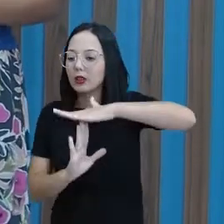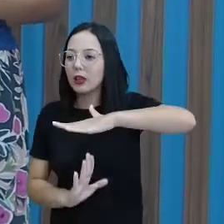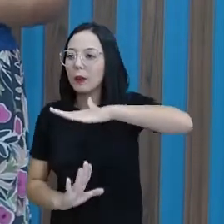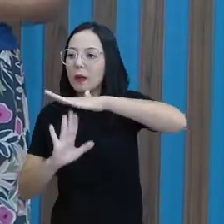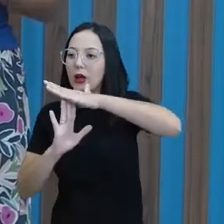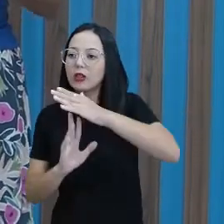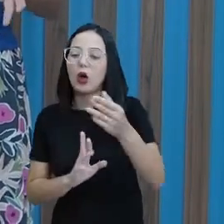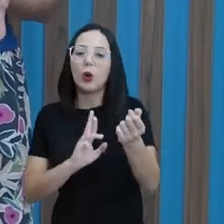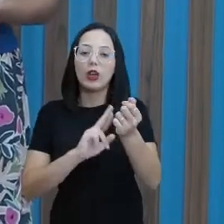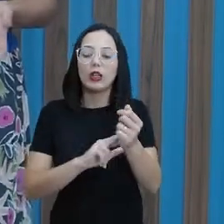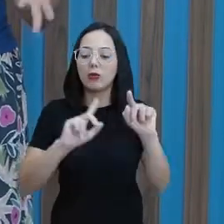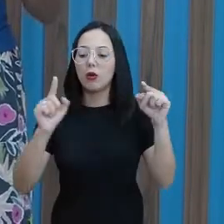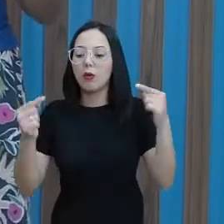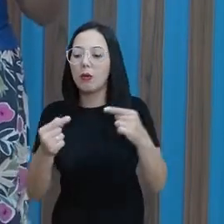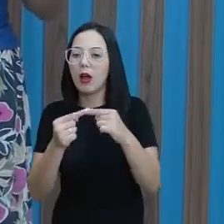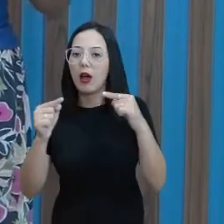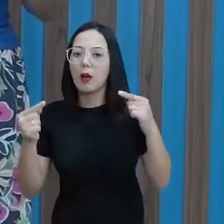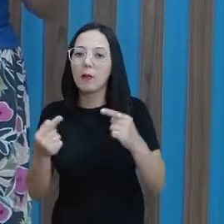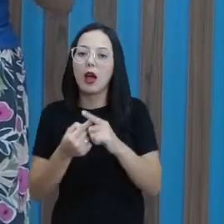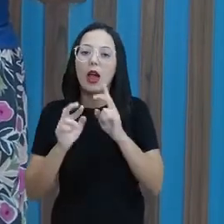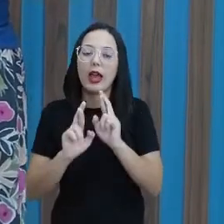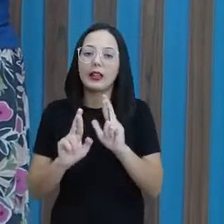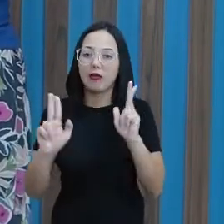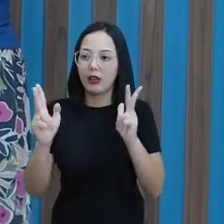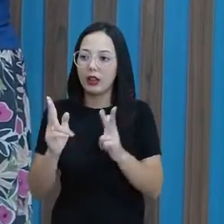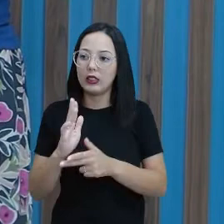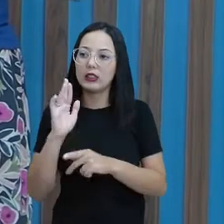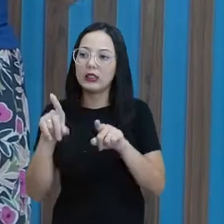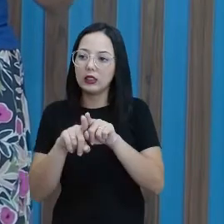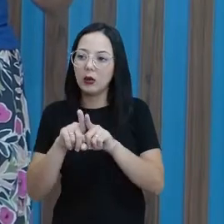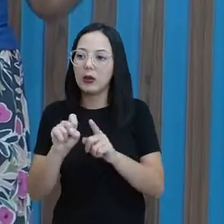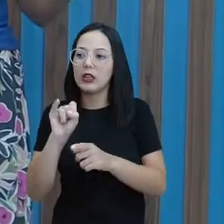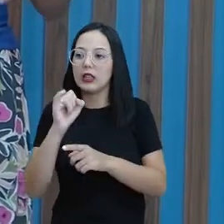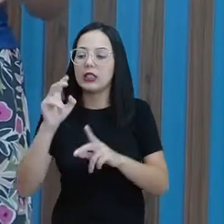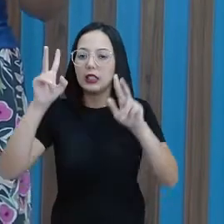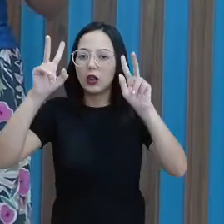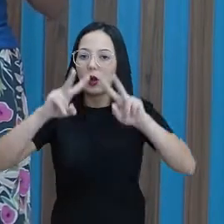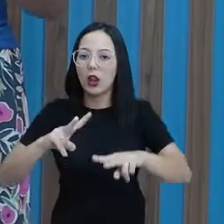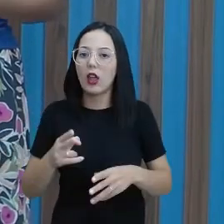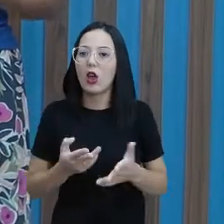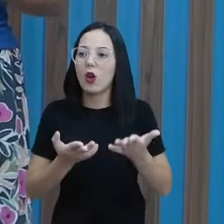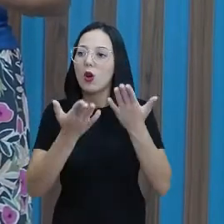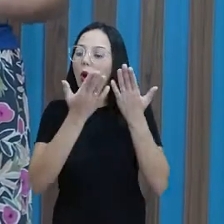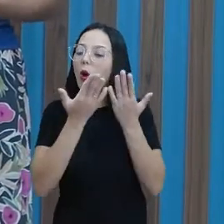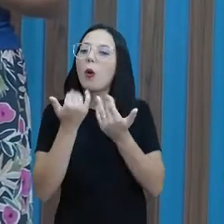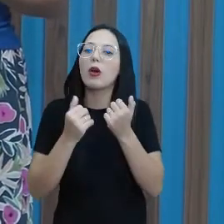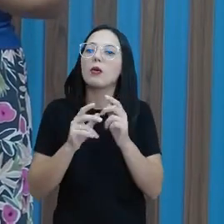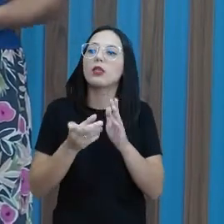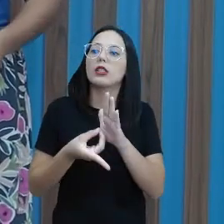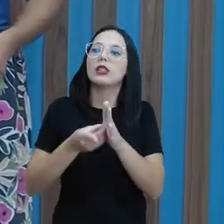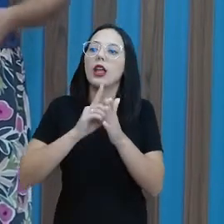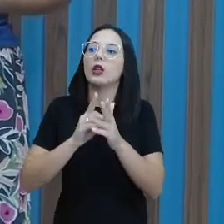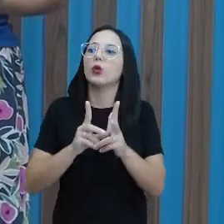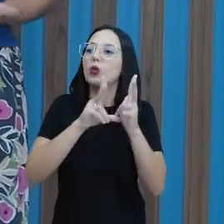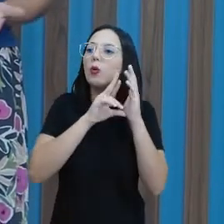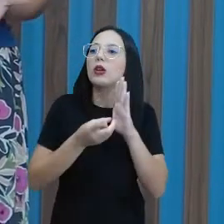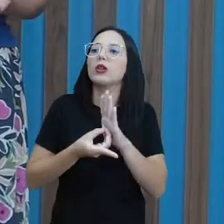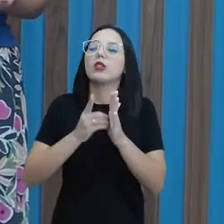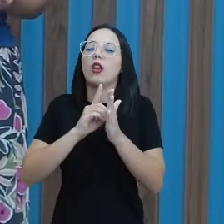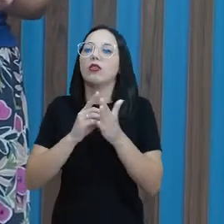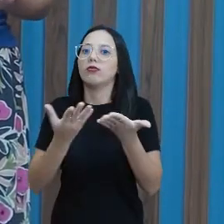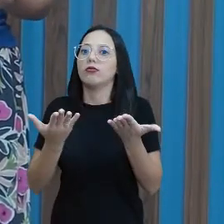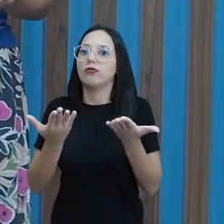o ritmo é diferente é muito diferente se eu lesse assim. Comemos cedo, dormimos cedo, nos levantamos tarde, no